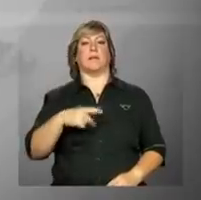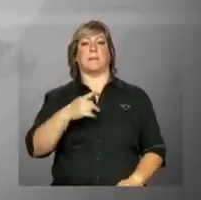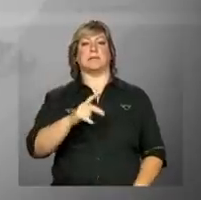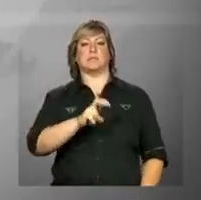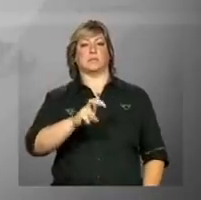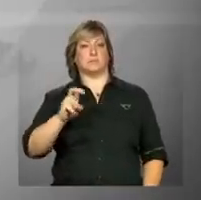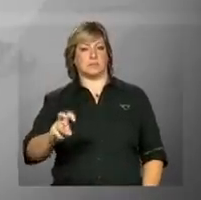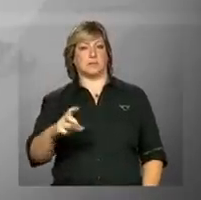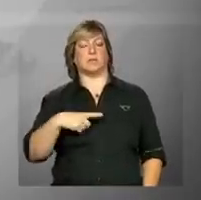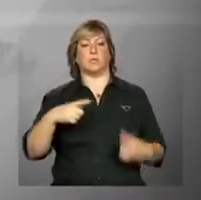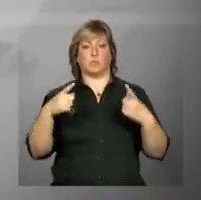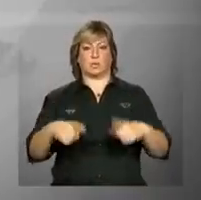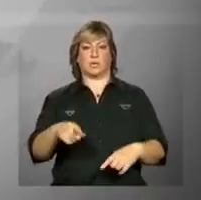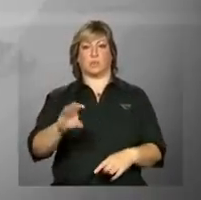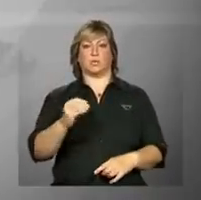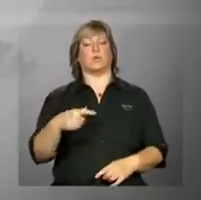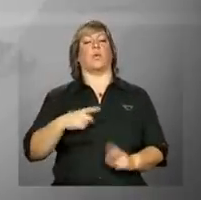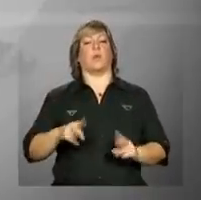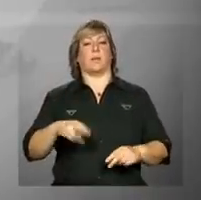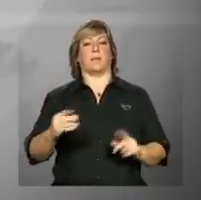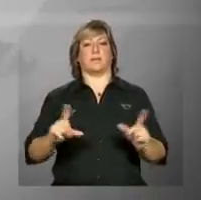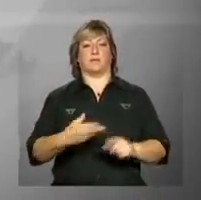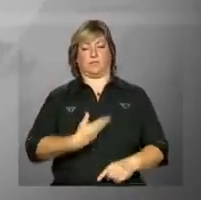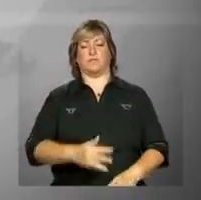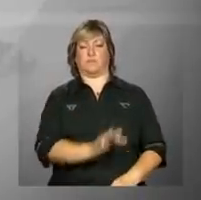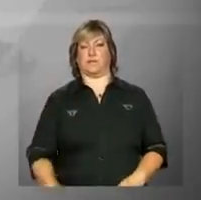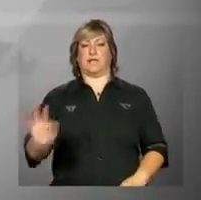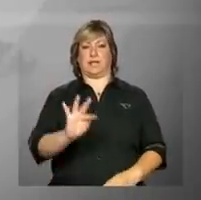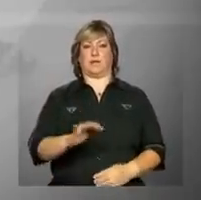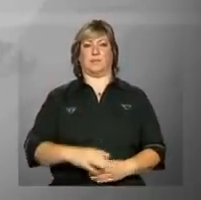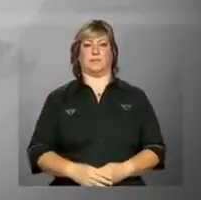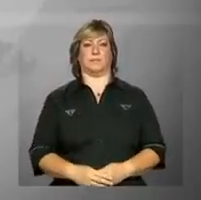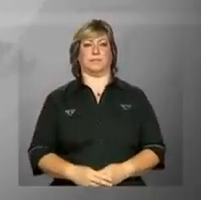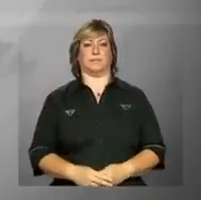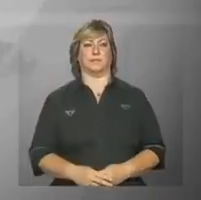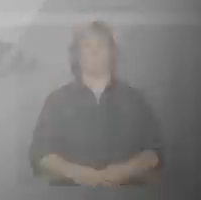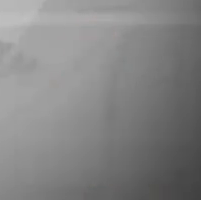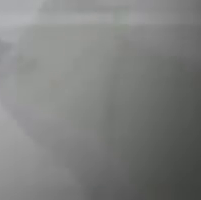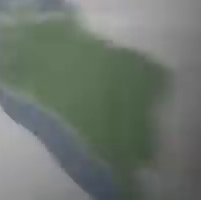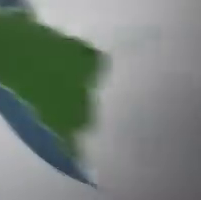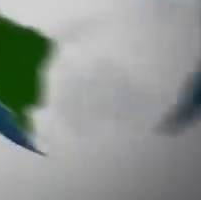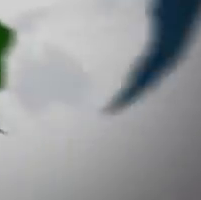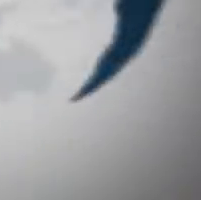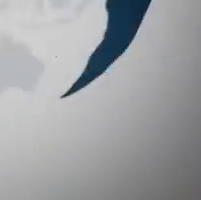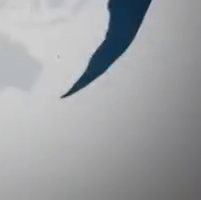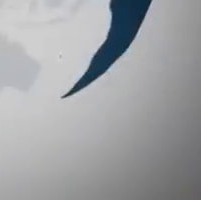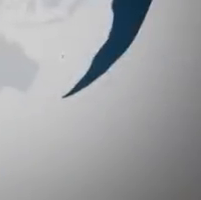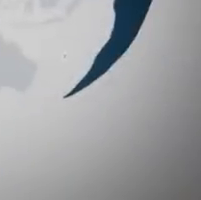P55 em Rio Grande. Continue na NBR, a TV do governo federal.